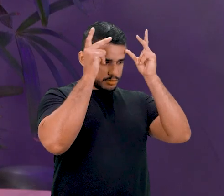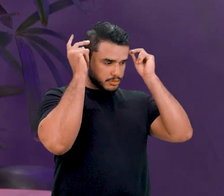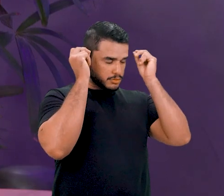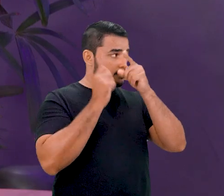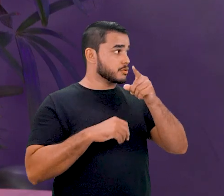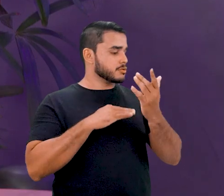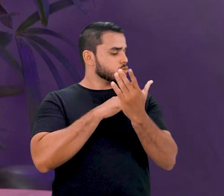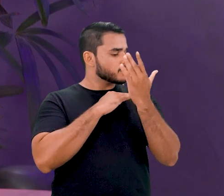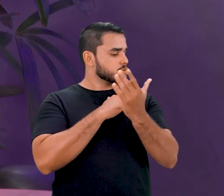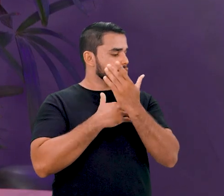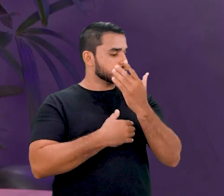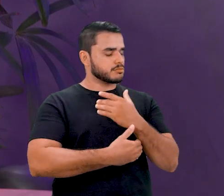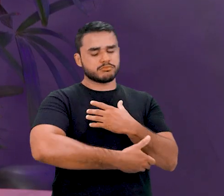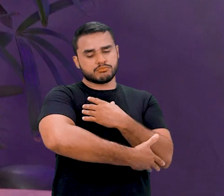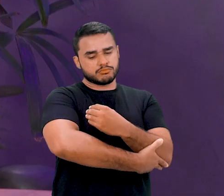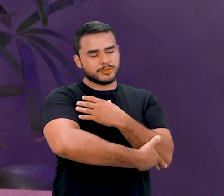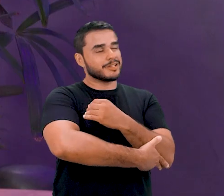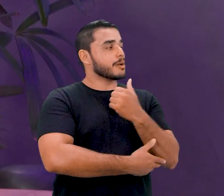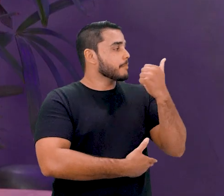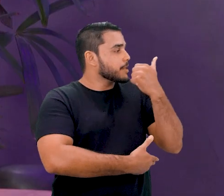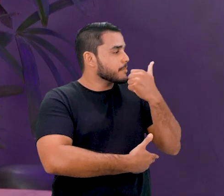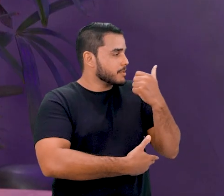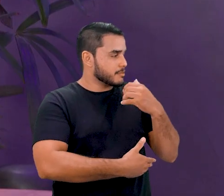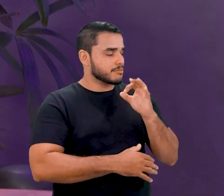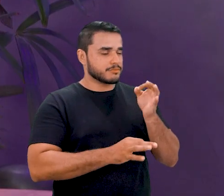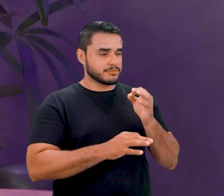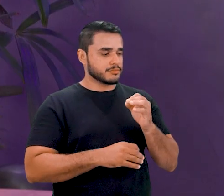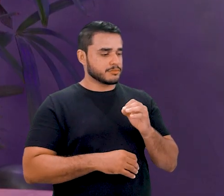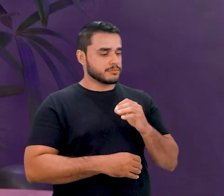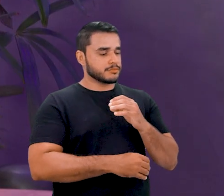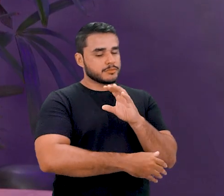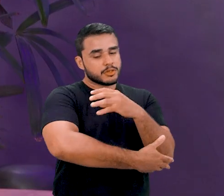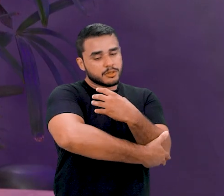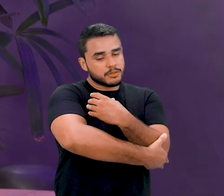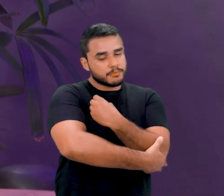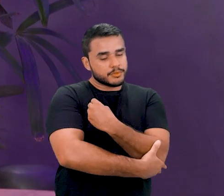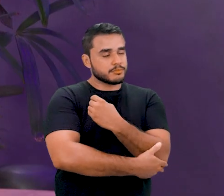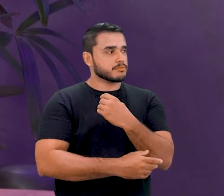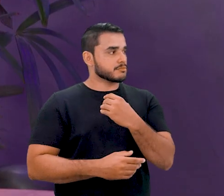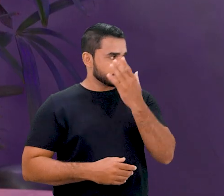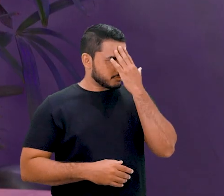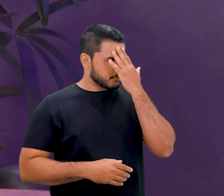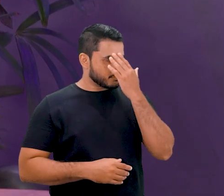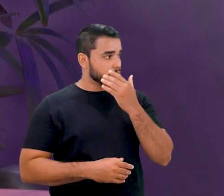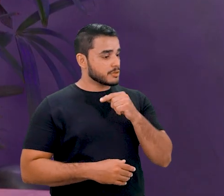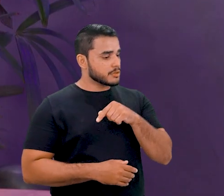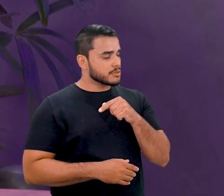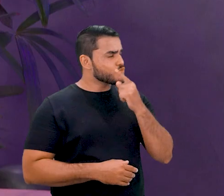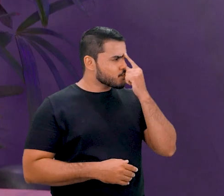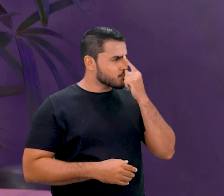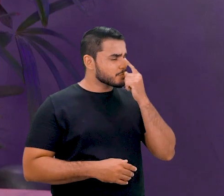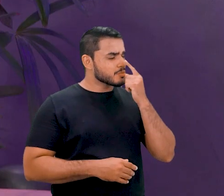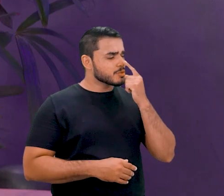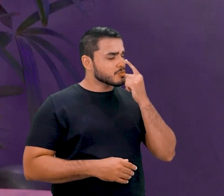me ajudaram a fazer aquela primeira mama, que é... primeira pegada, né? Isso, que é antes da primeira hora de nascido. Né? Isso.